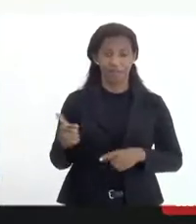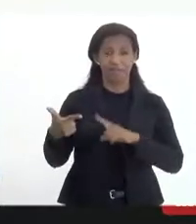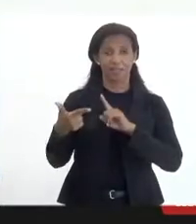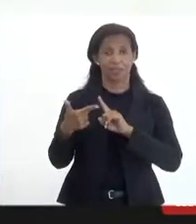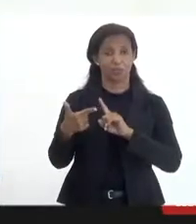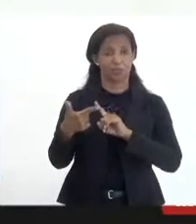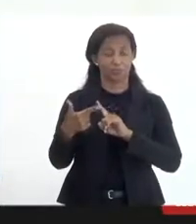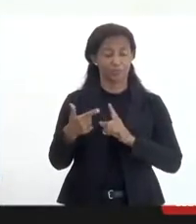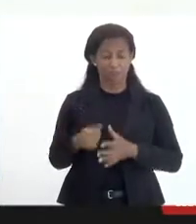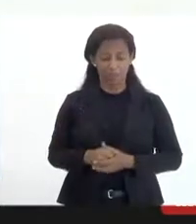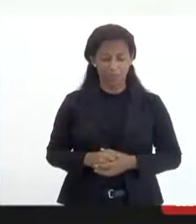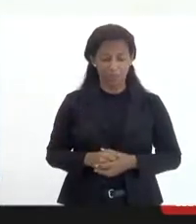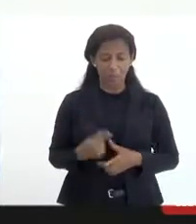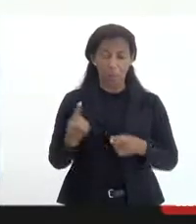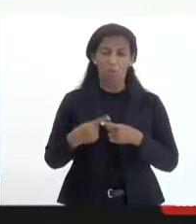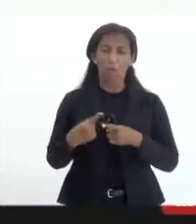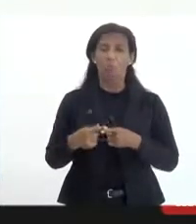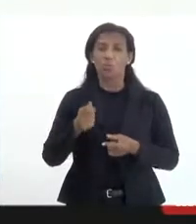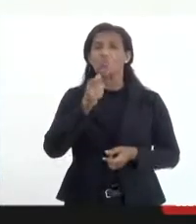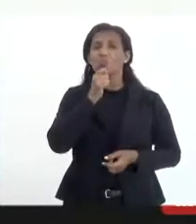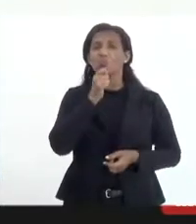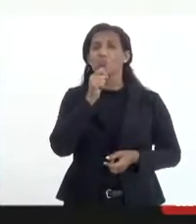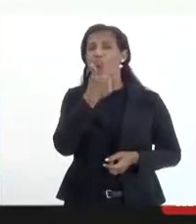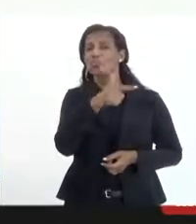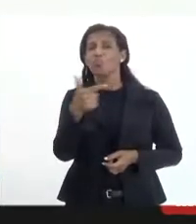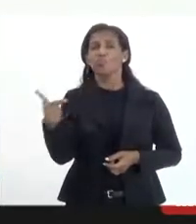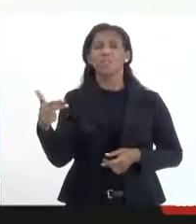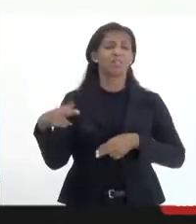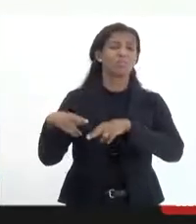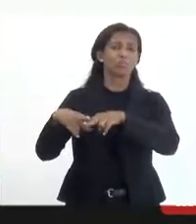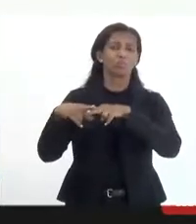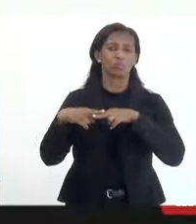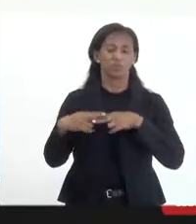questão. Porque se não há essa intenção,